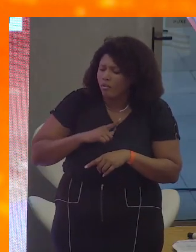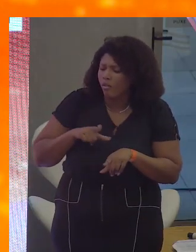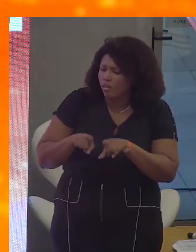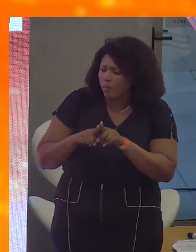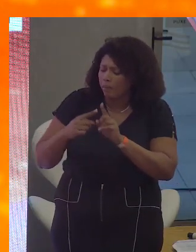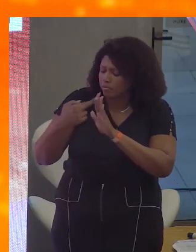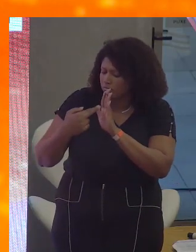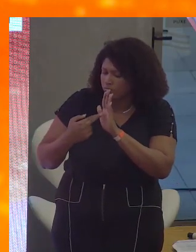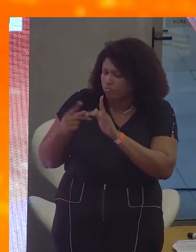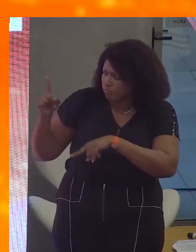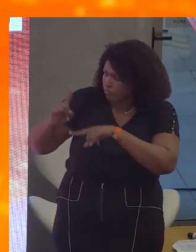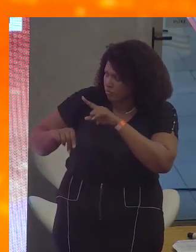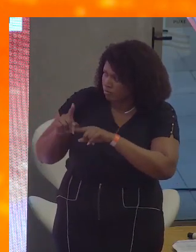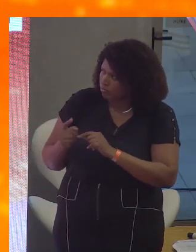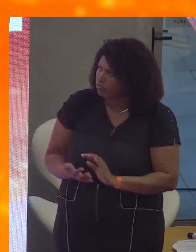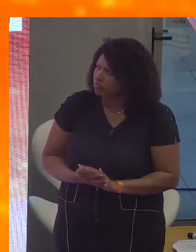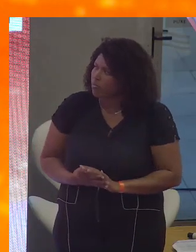produtos?